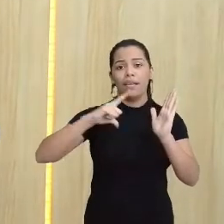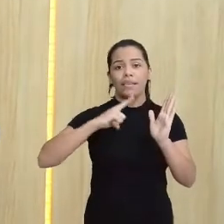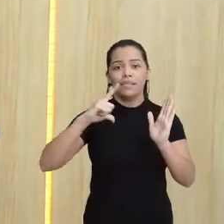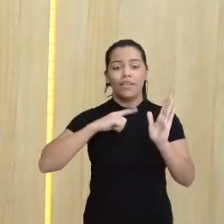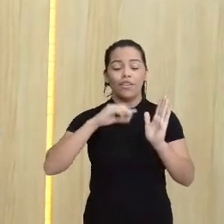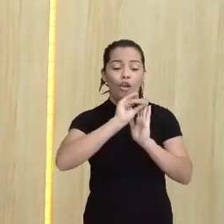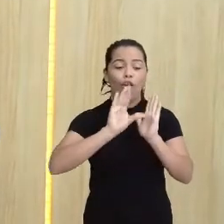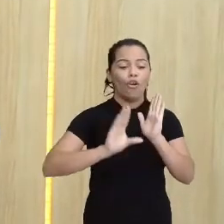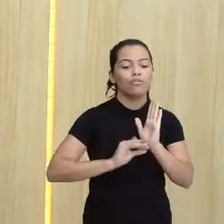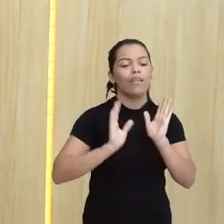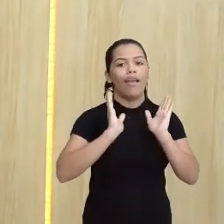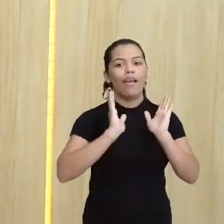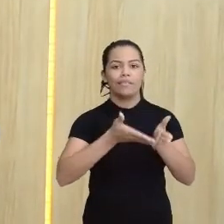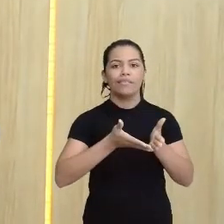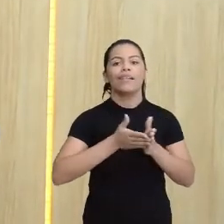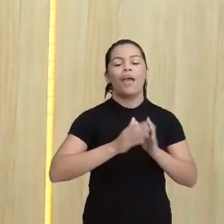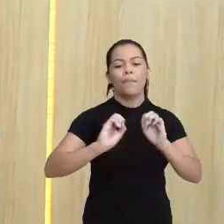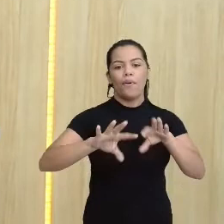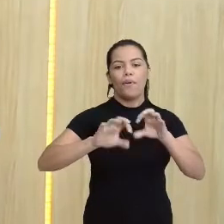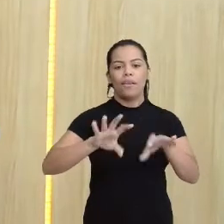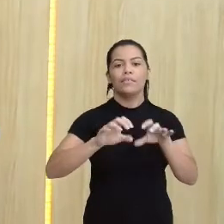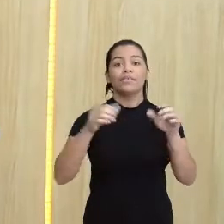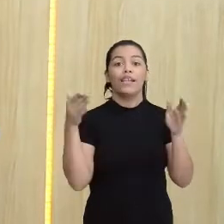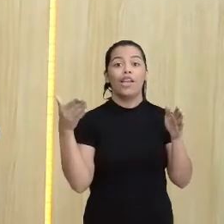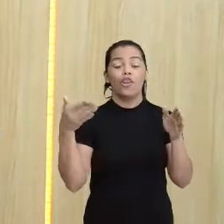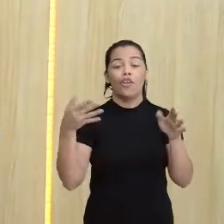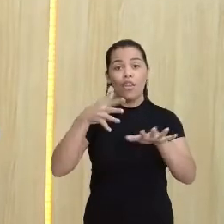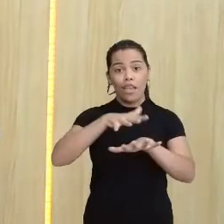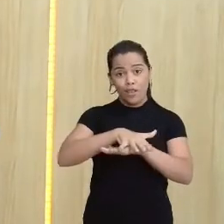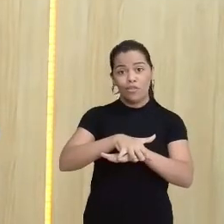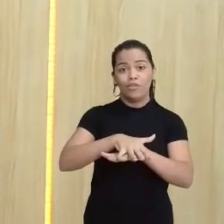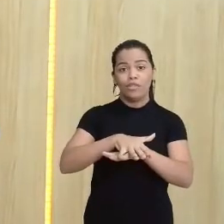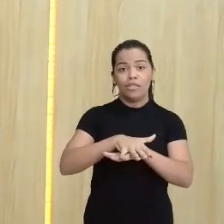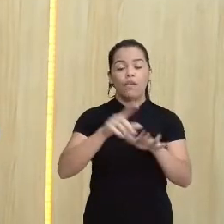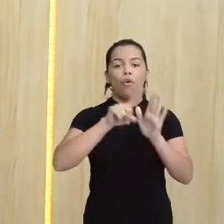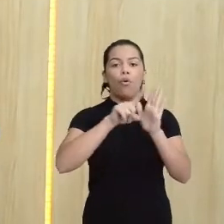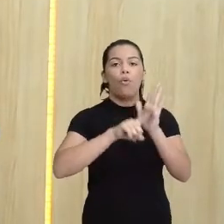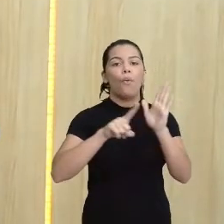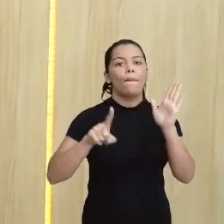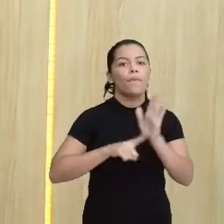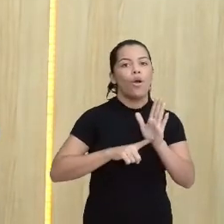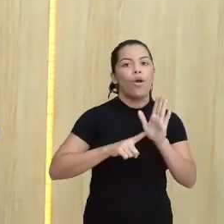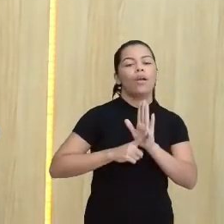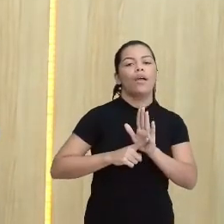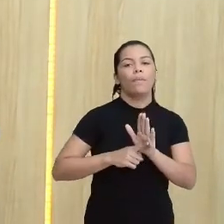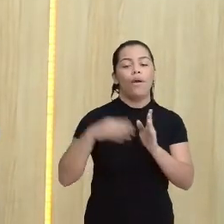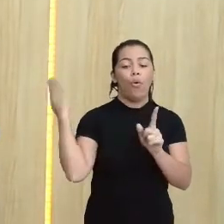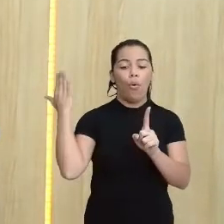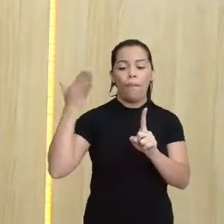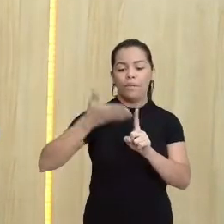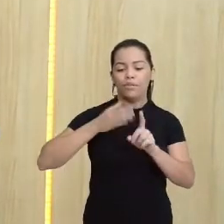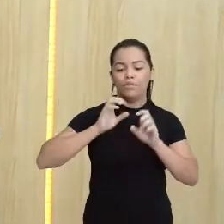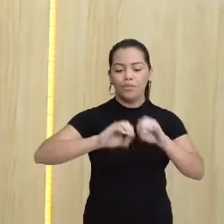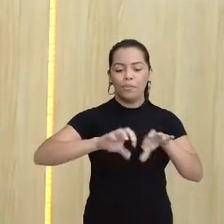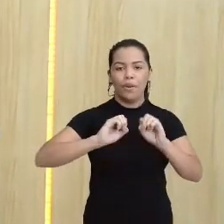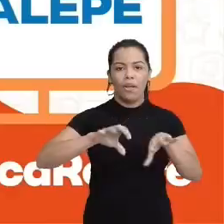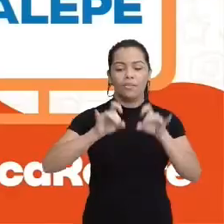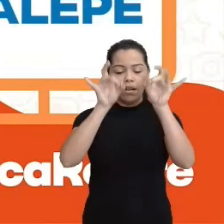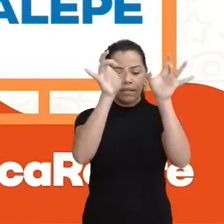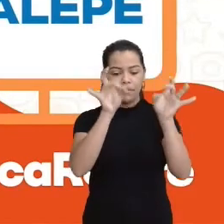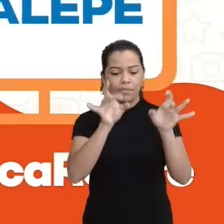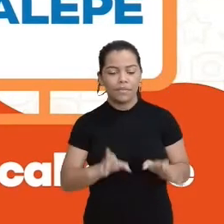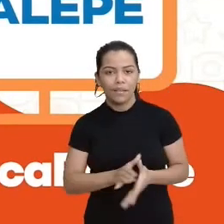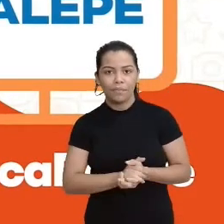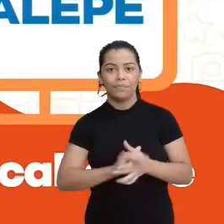conteúdo exclusivo para educação inclusiva. Um programa inteirinho destinado ao atendimento educacional especializado.